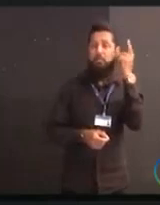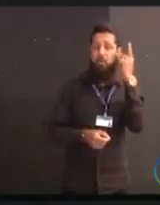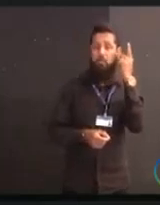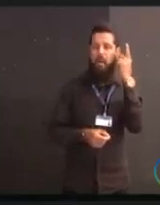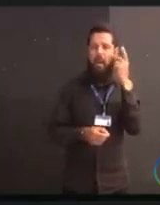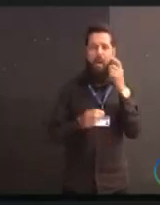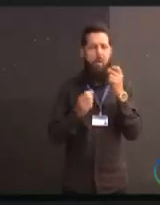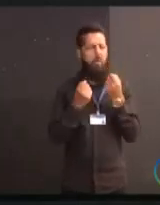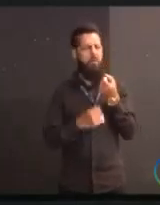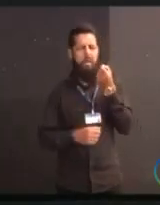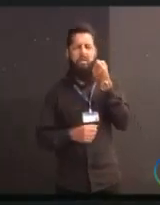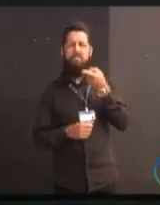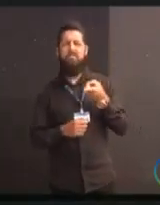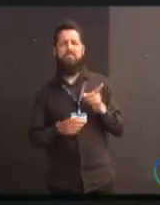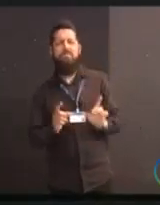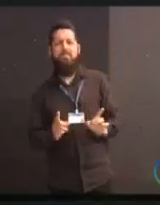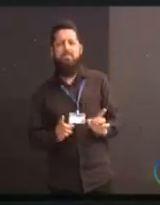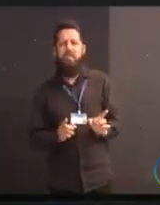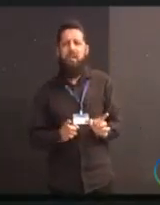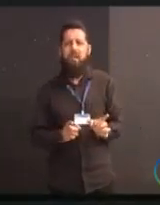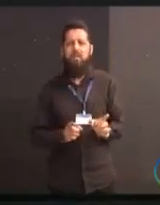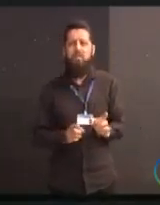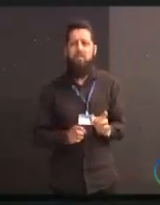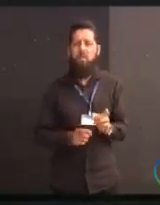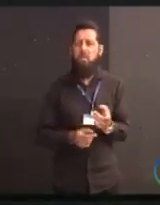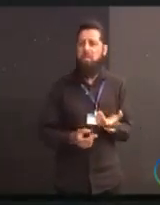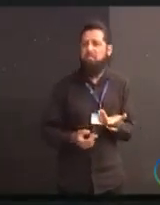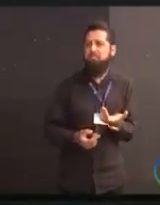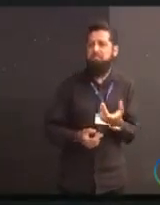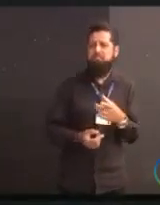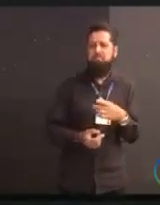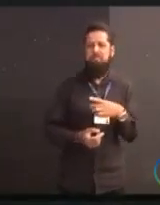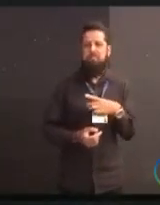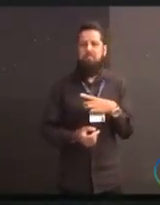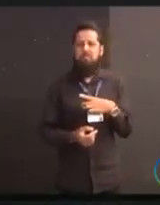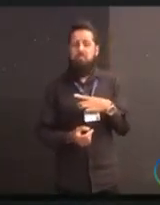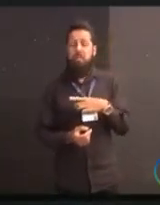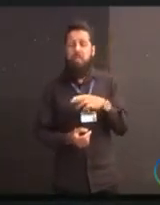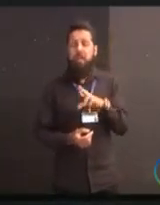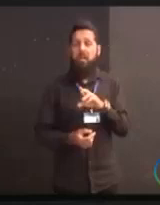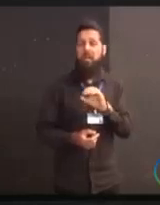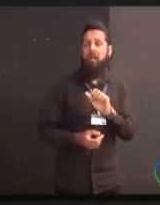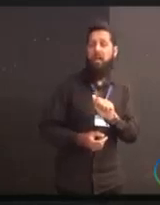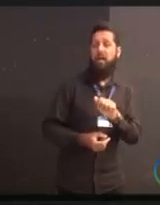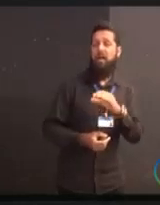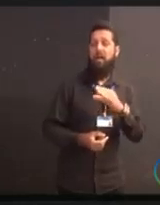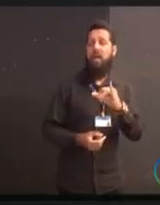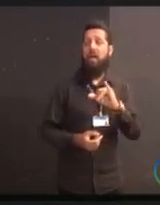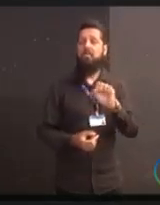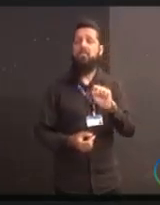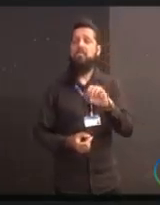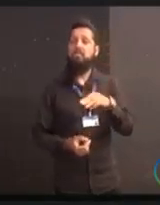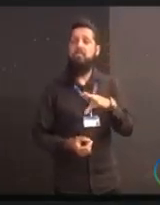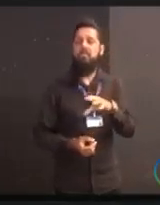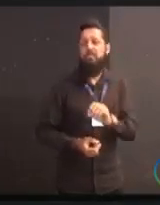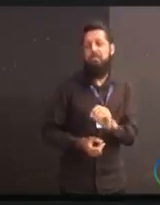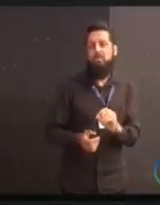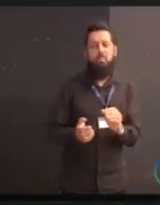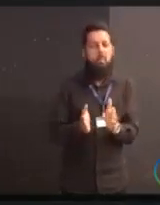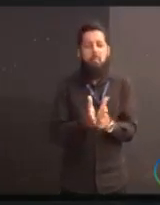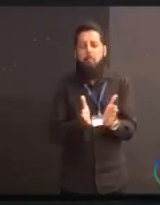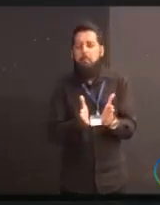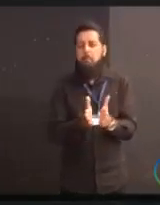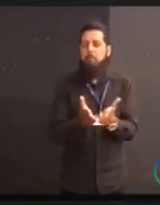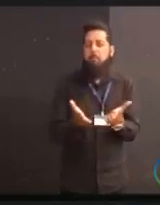negro, estranho é ser racista. Não é estranho ser pobre, estranho